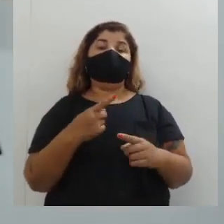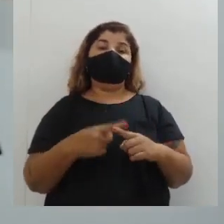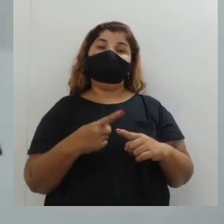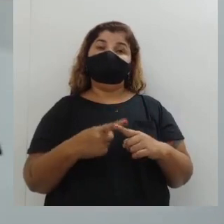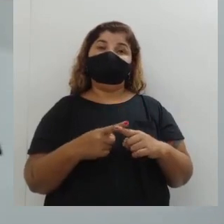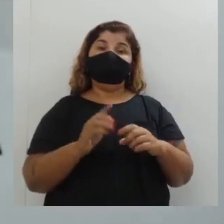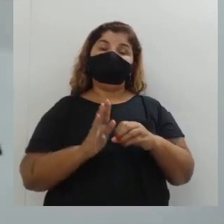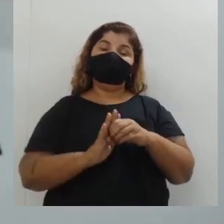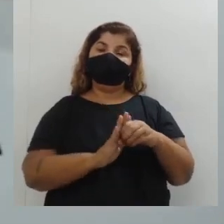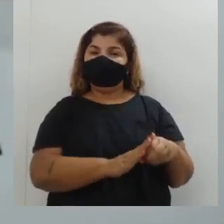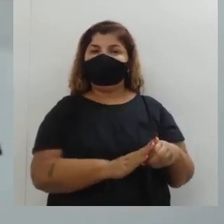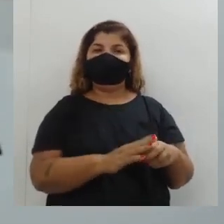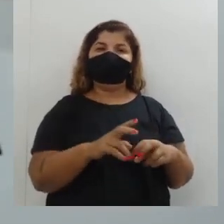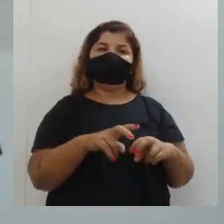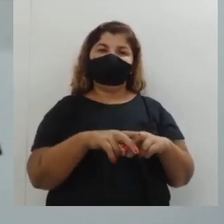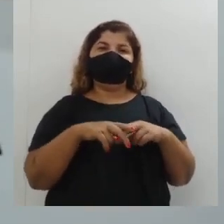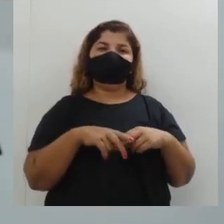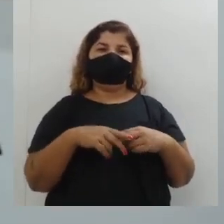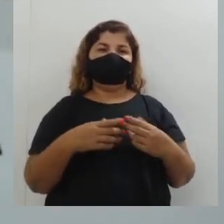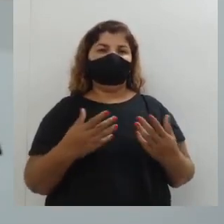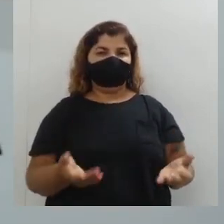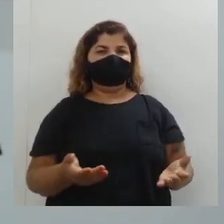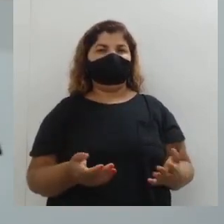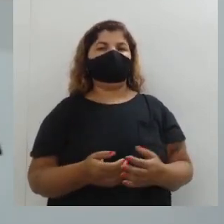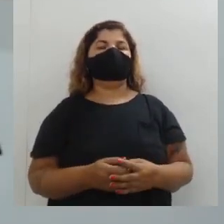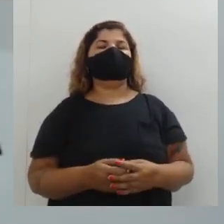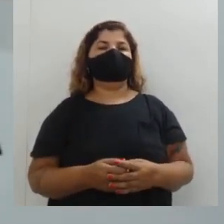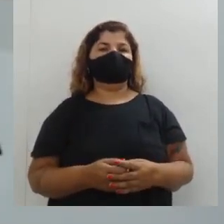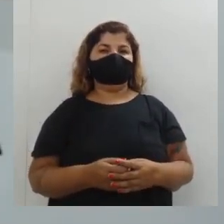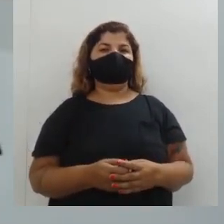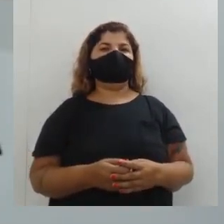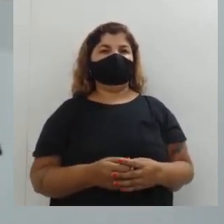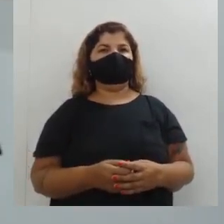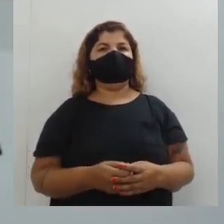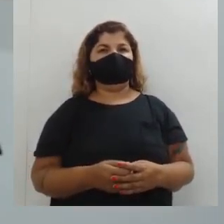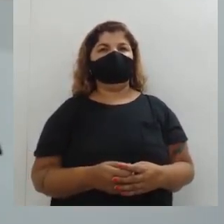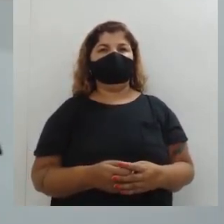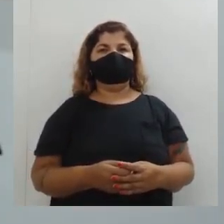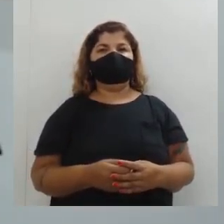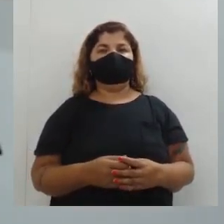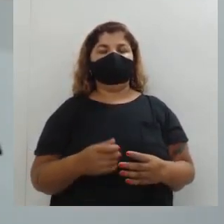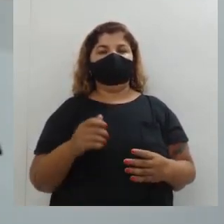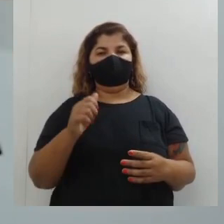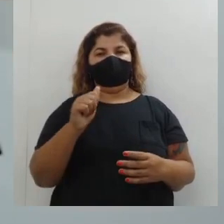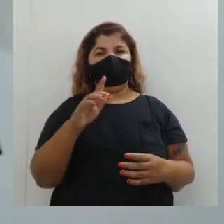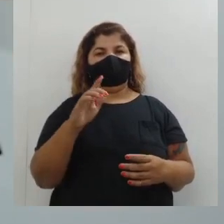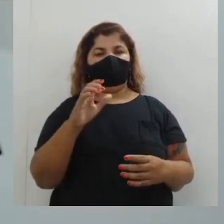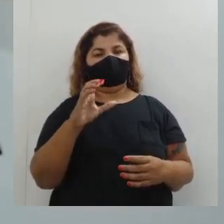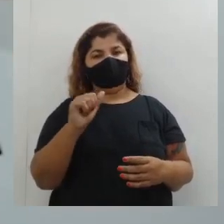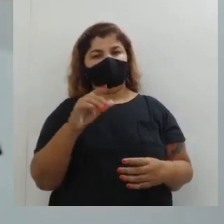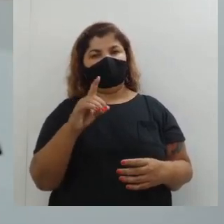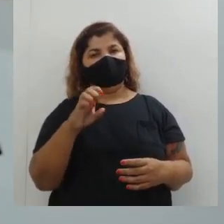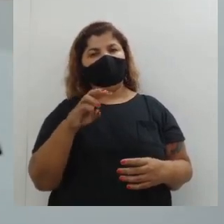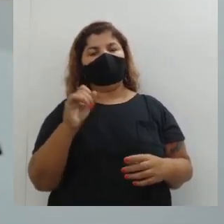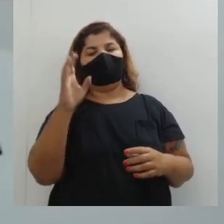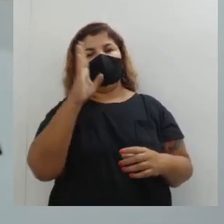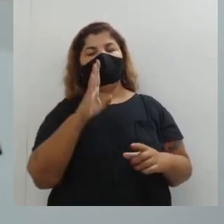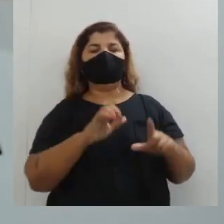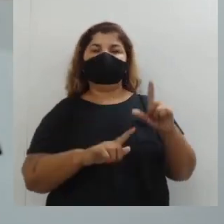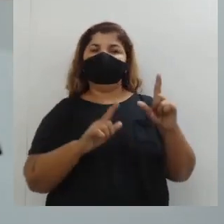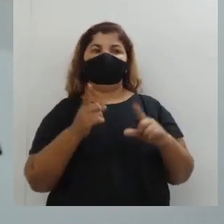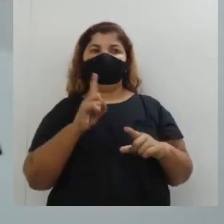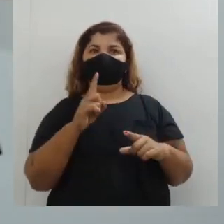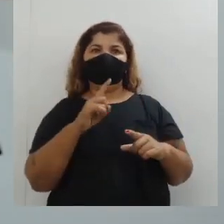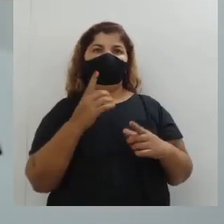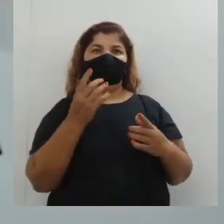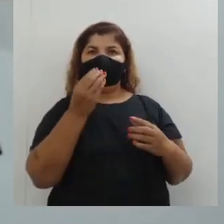coisas, mas ele não teve um reconhecimento, por exemplo, pela Academia Brasileira de Letras, né? E assim, é